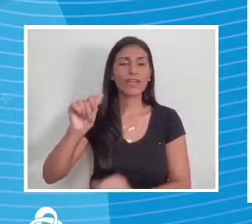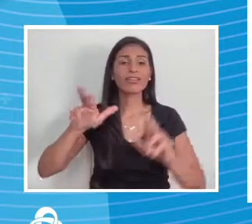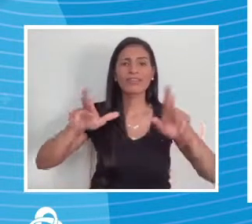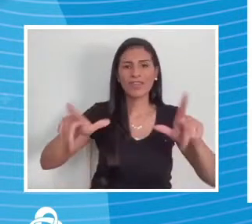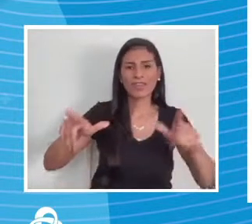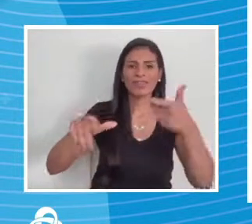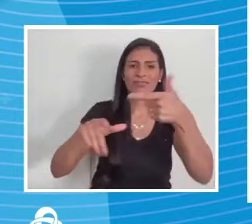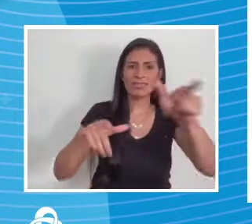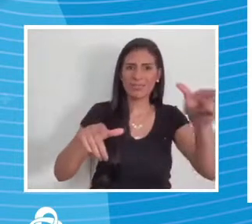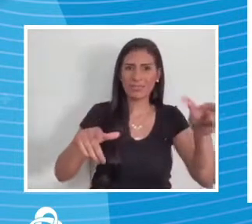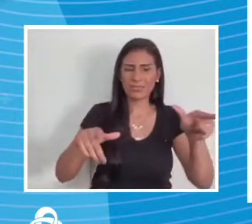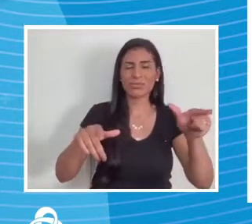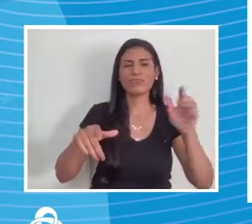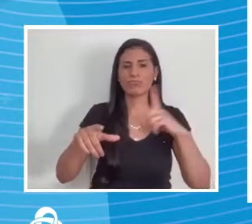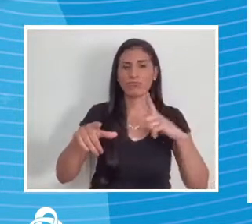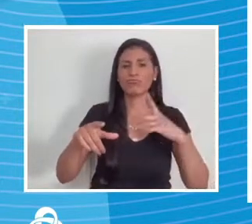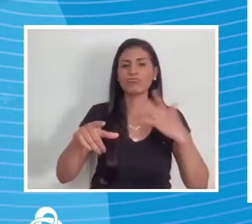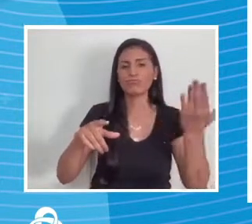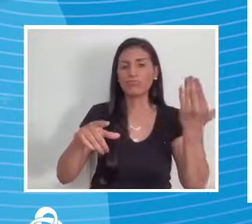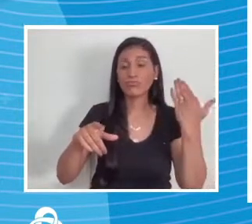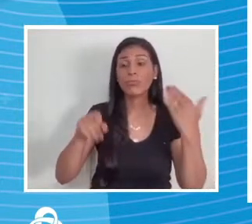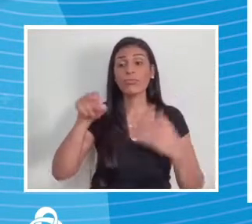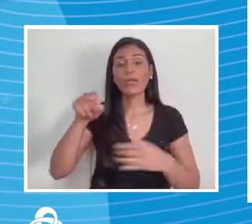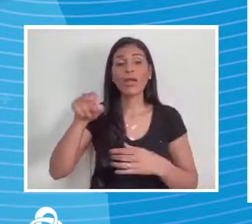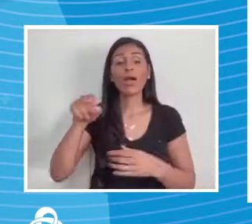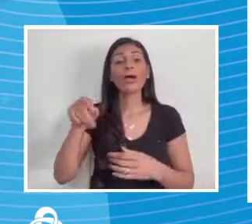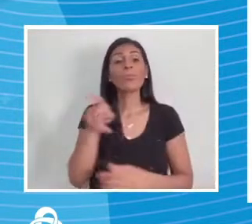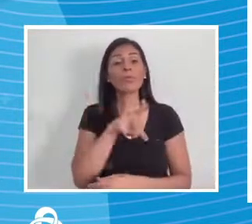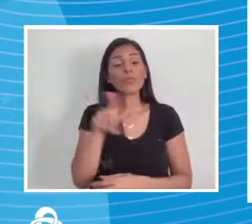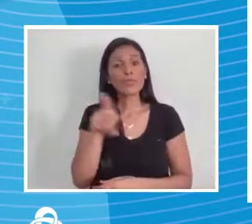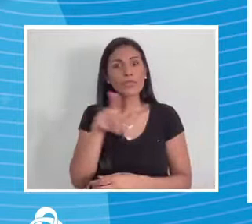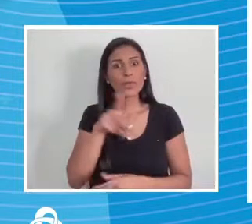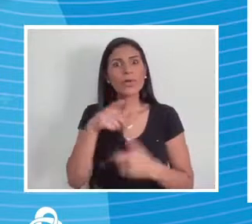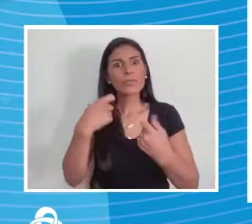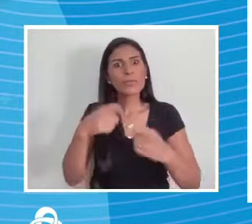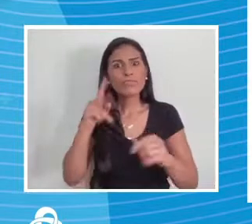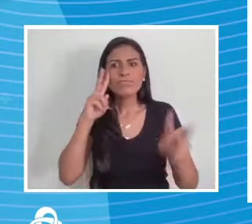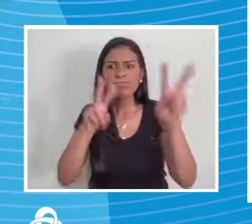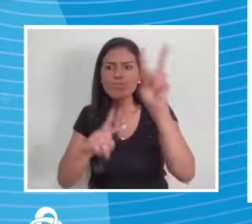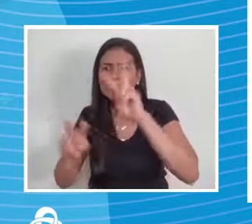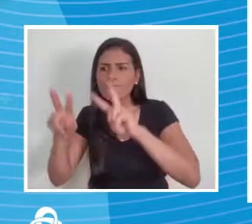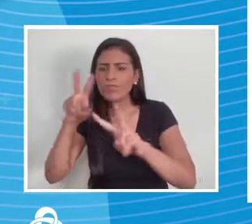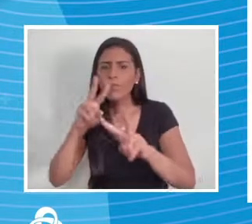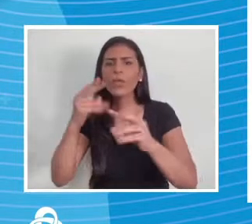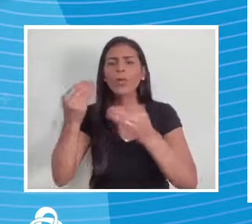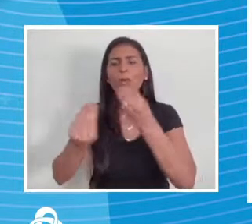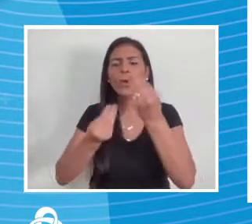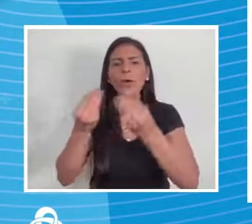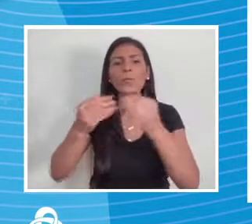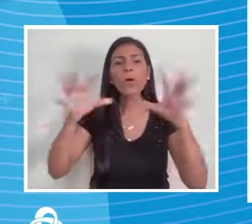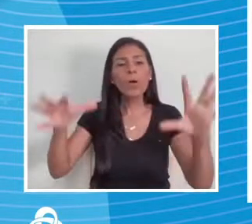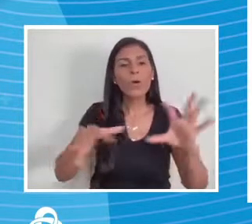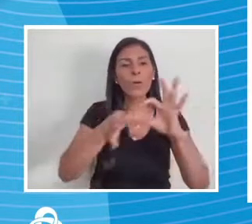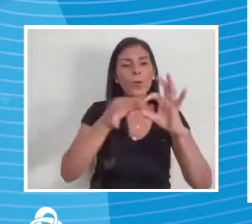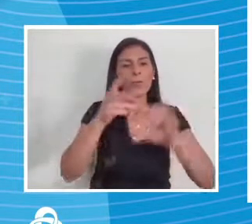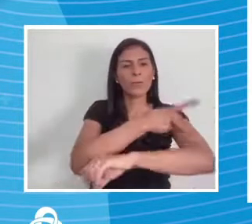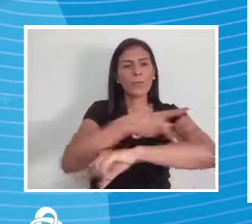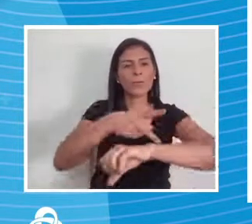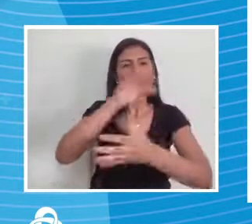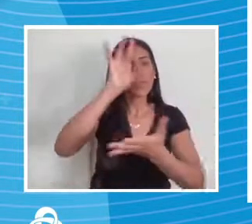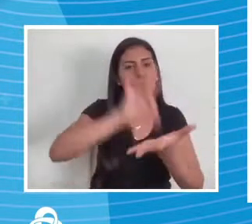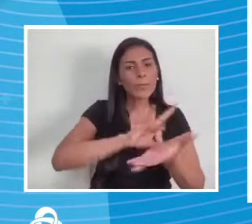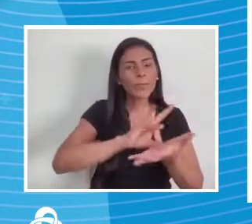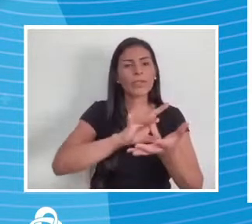que é acessado pelo professor, tem que ter uma legibilidade pedagógica, não pode ser apenas um punhado de números e dados, mas algo que o professor entenda